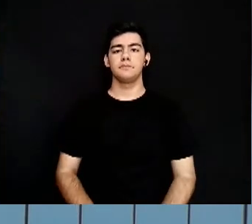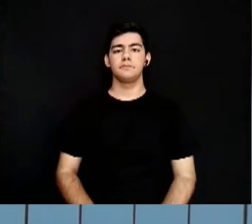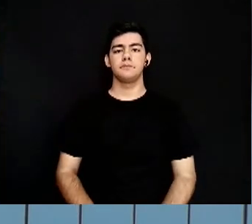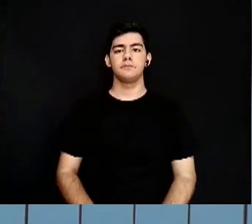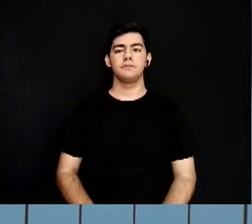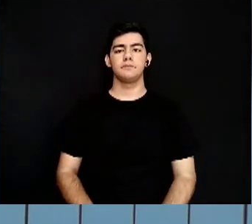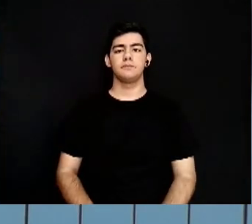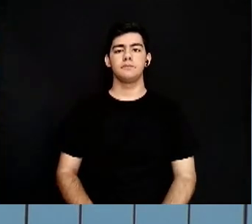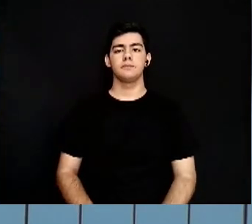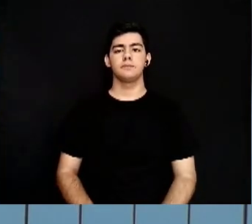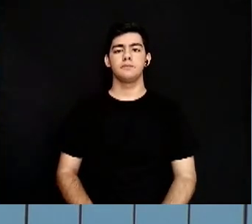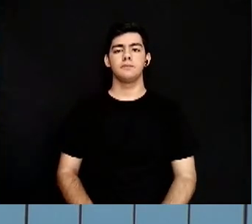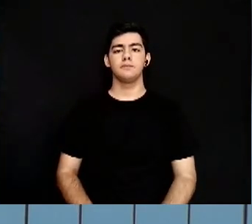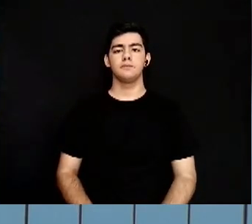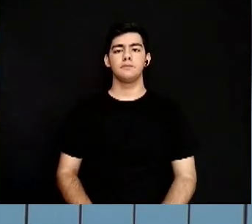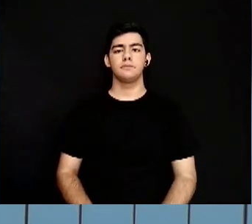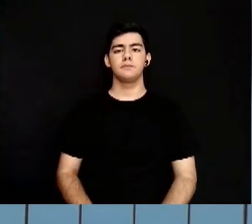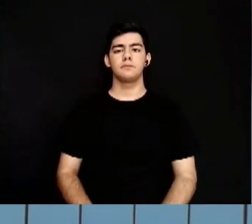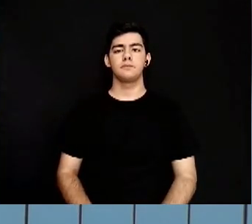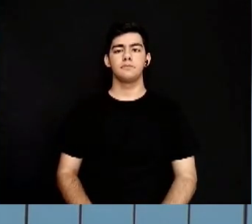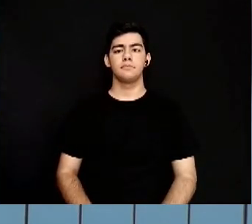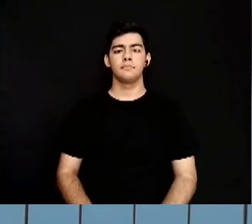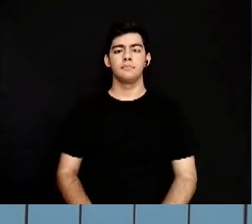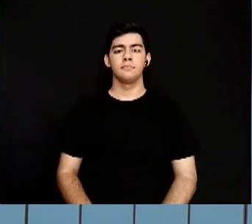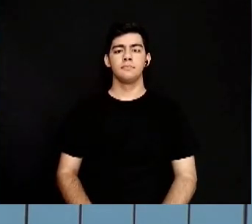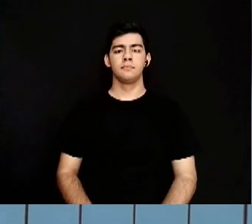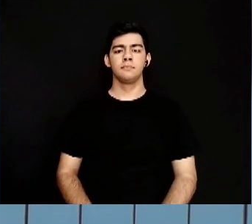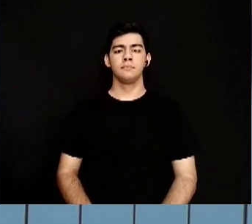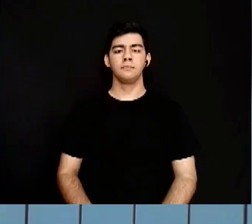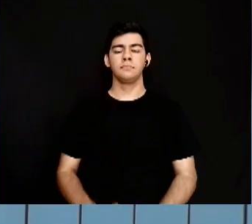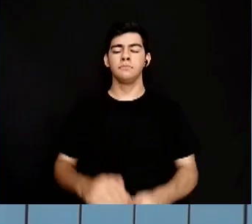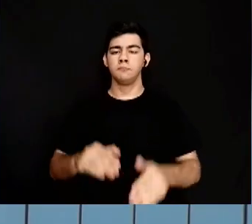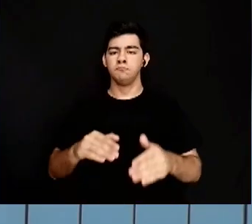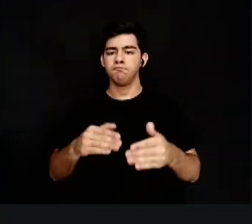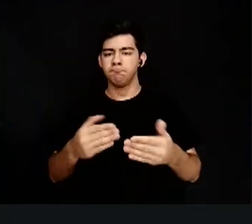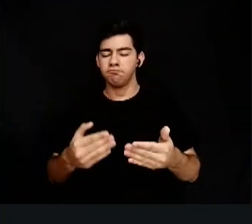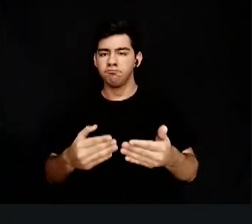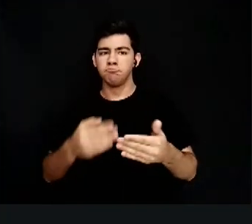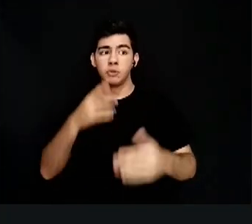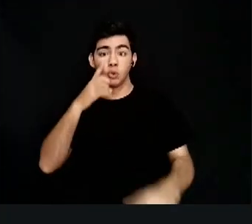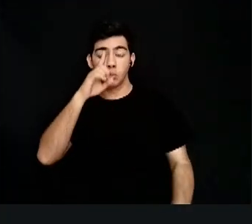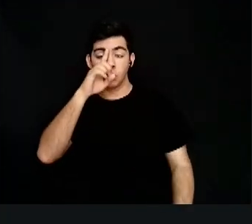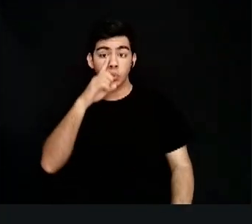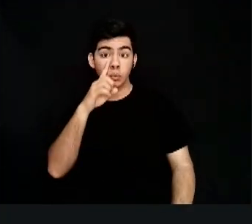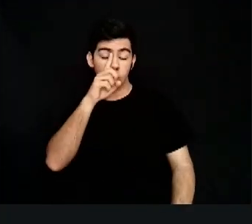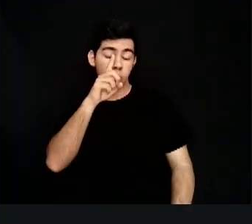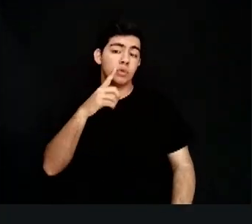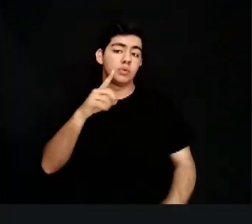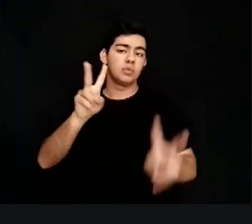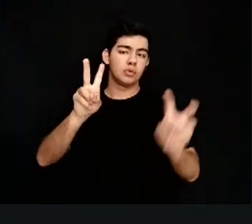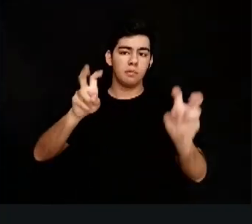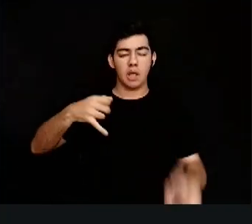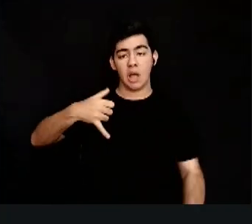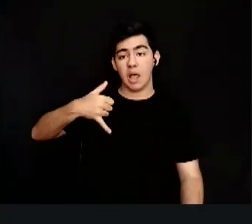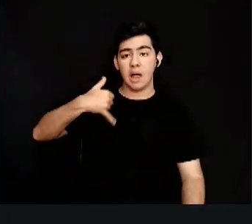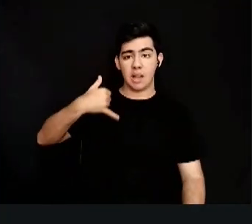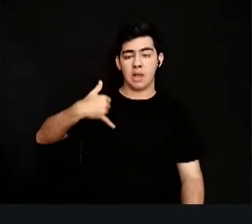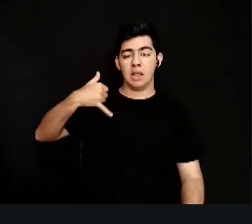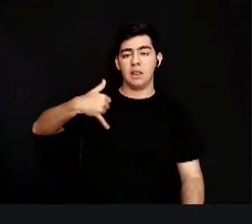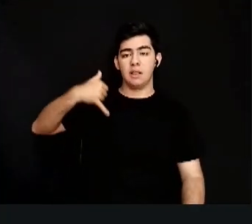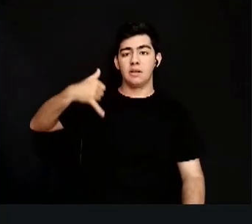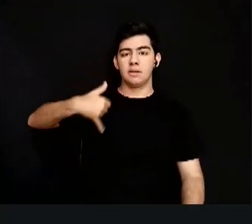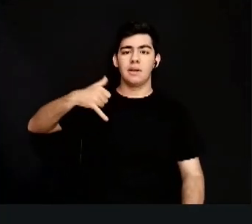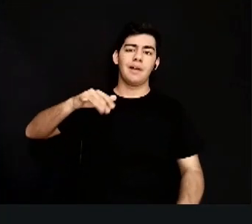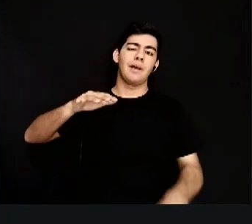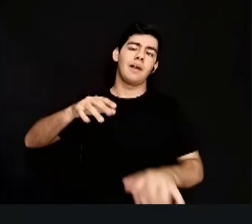então procurar um especialista. Os fatores de risco, você falou da idade, aumenta a incidência de